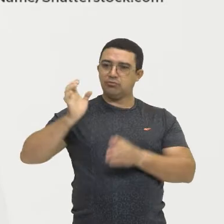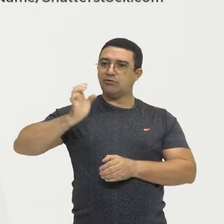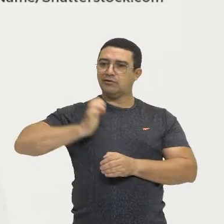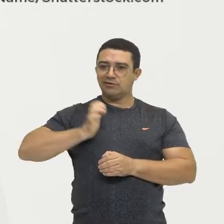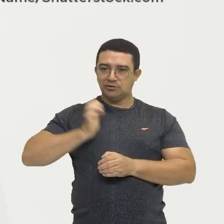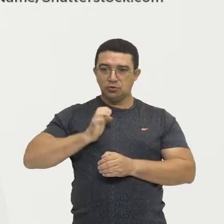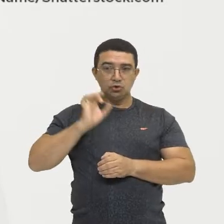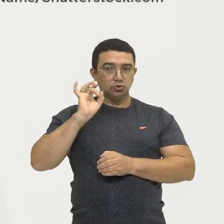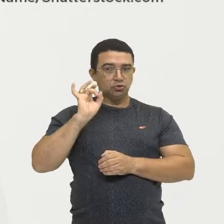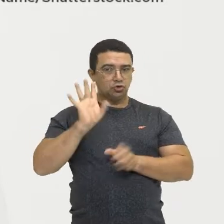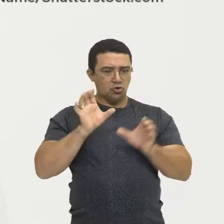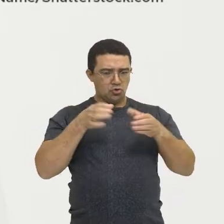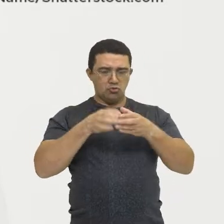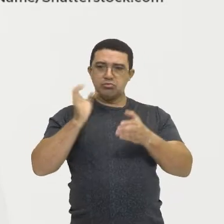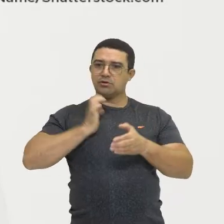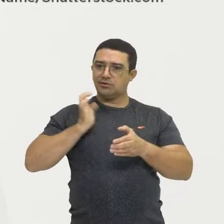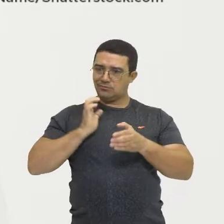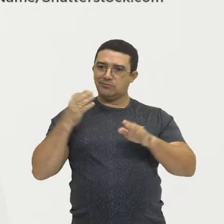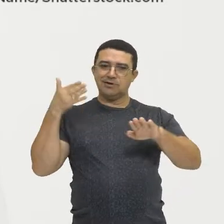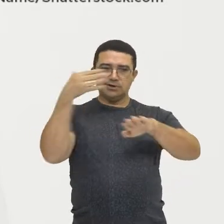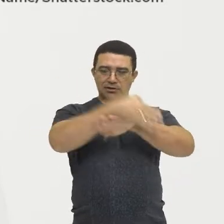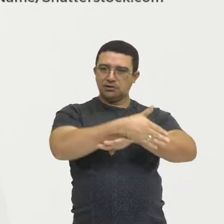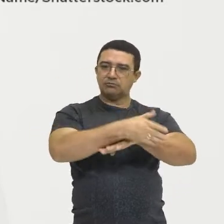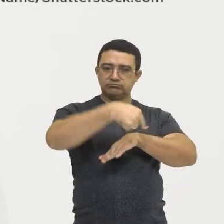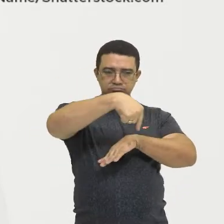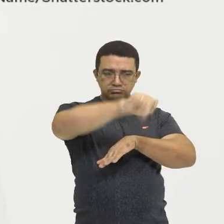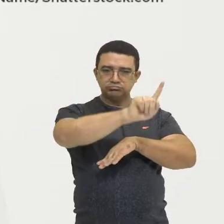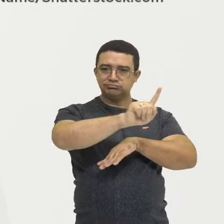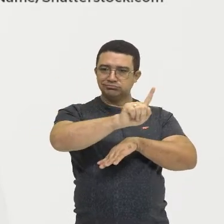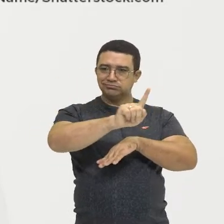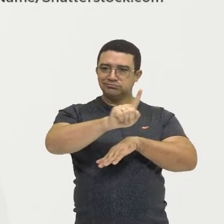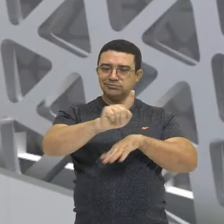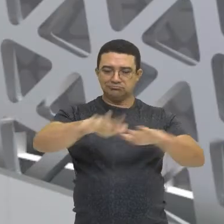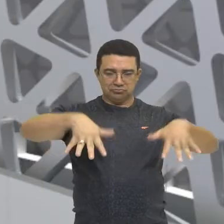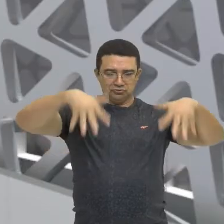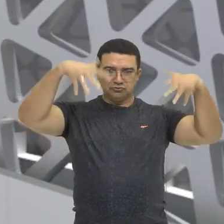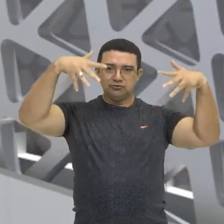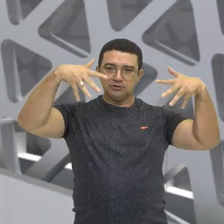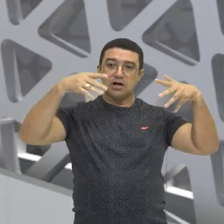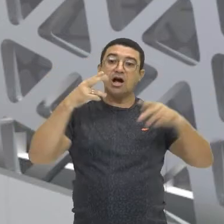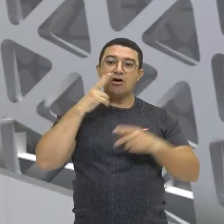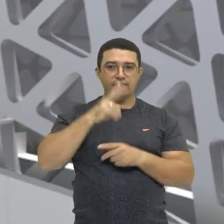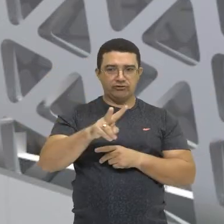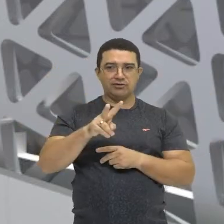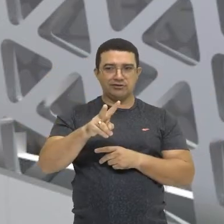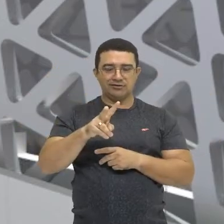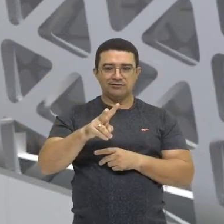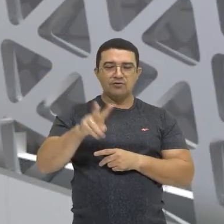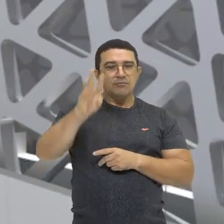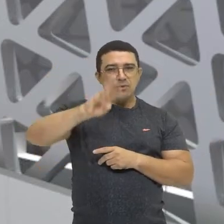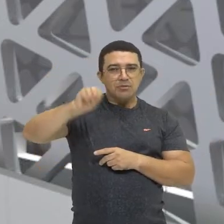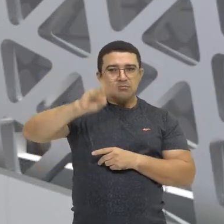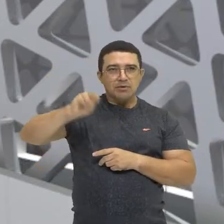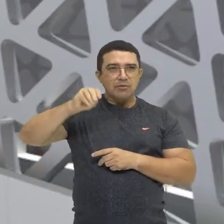Só da nobreza, professora? Não, porque nós vamos, depois mais você vai entender, no decorrer das próximas aulas, você vai entender que o